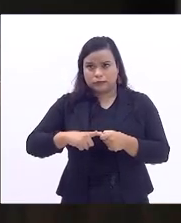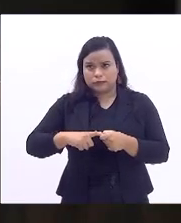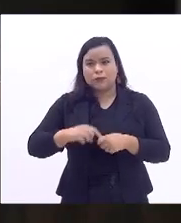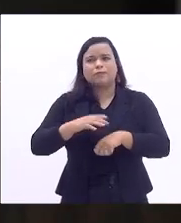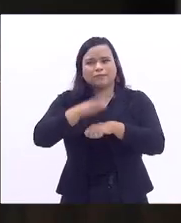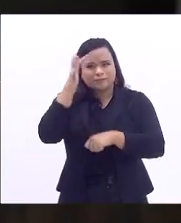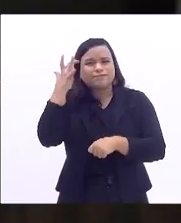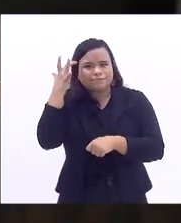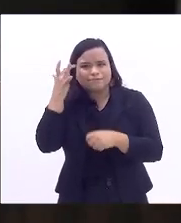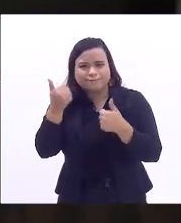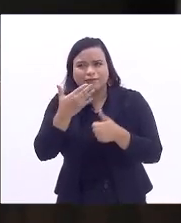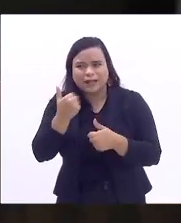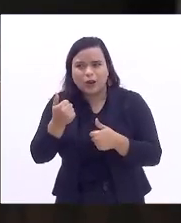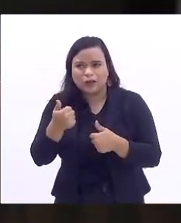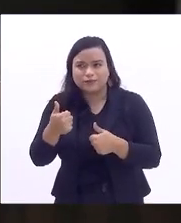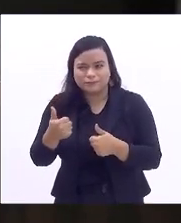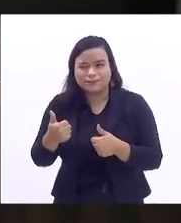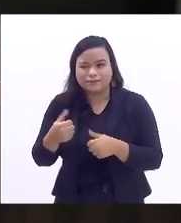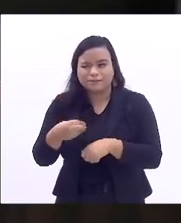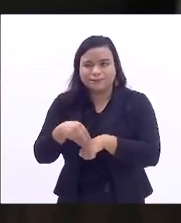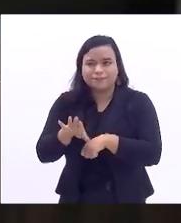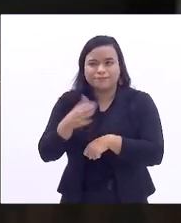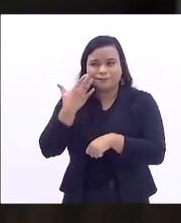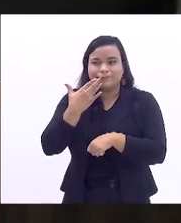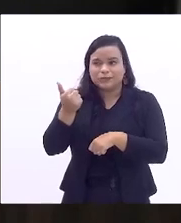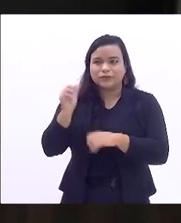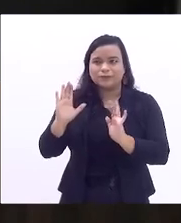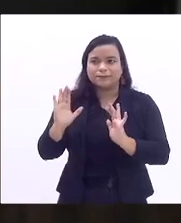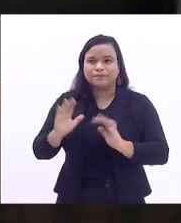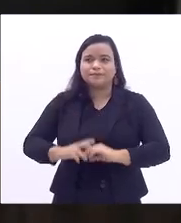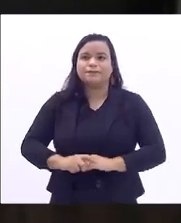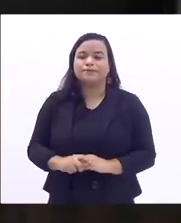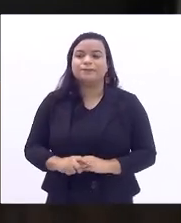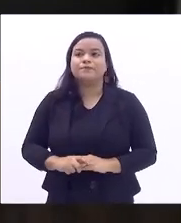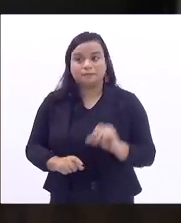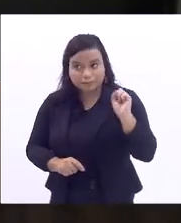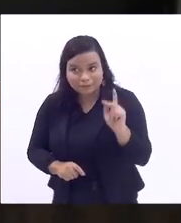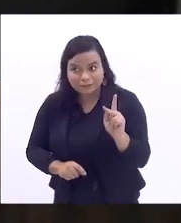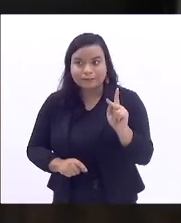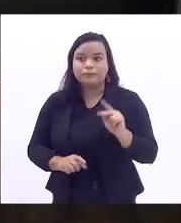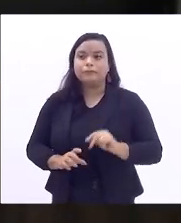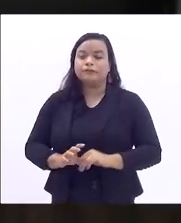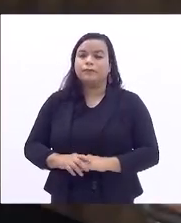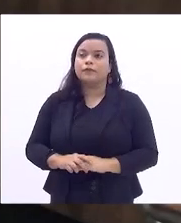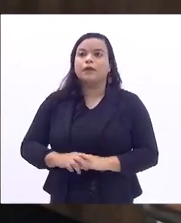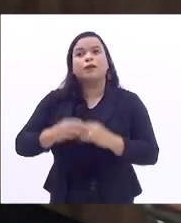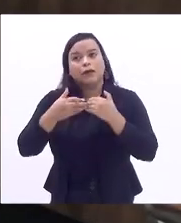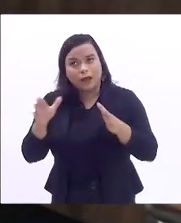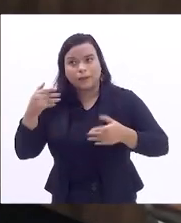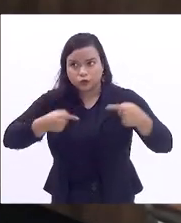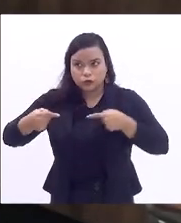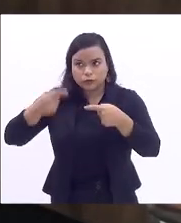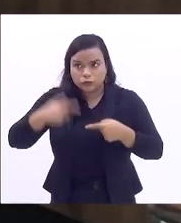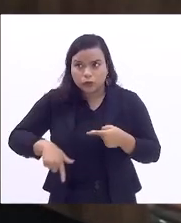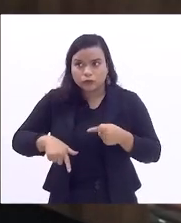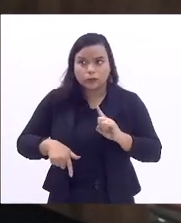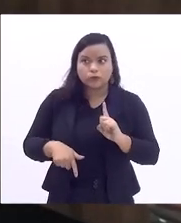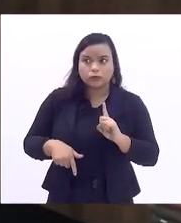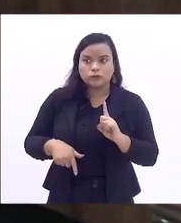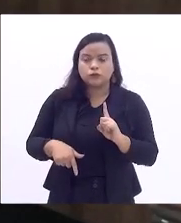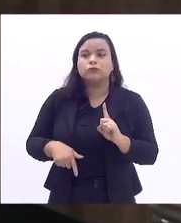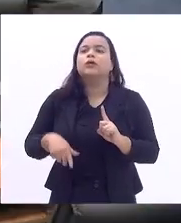mais sensato o mais sensato amanhã volta aí abrir para discussão novamente não